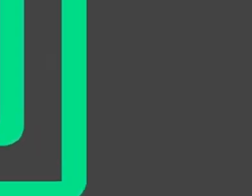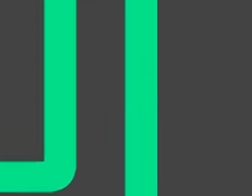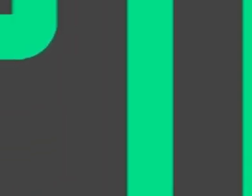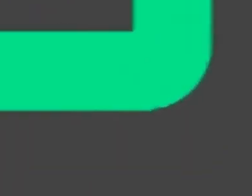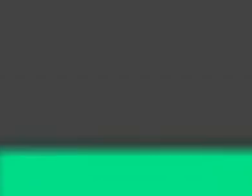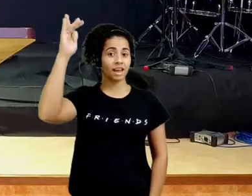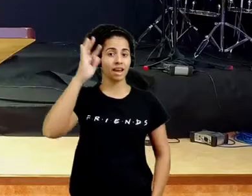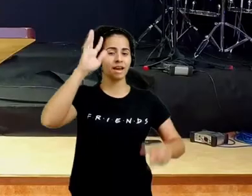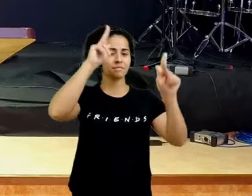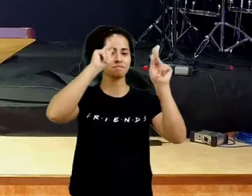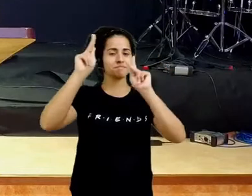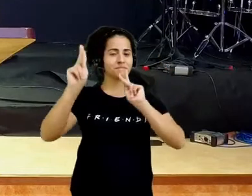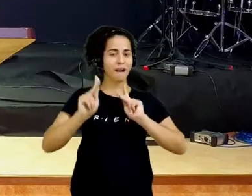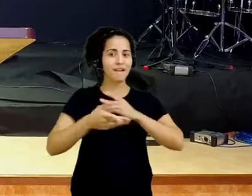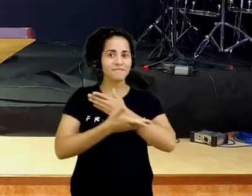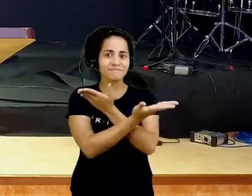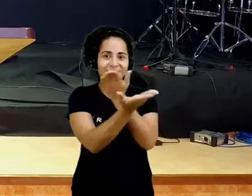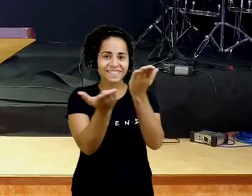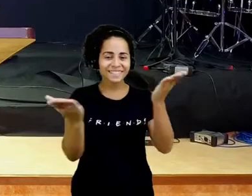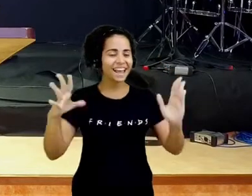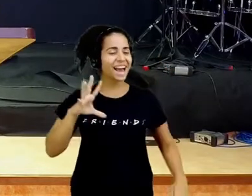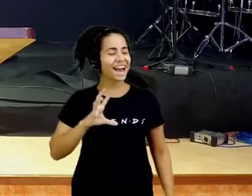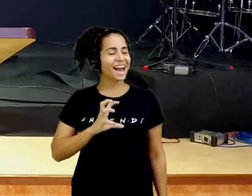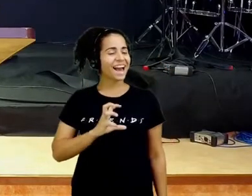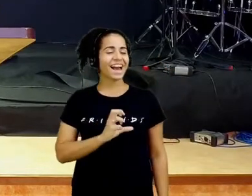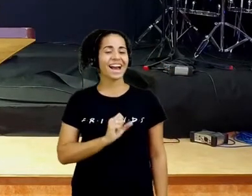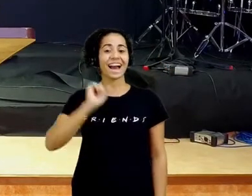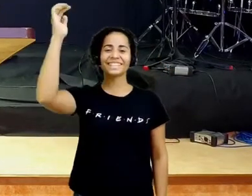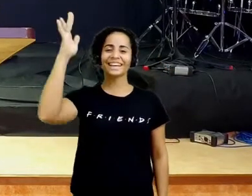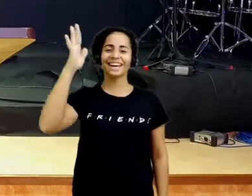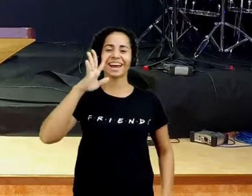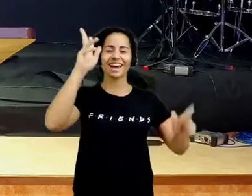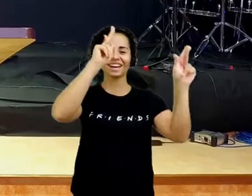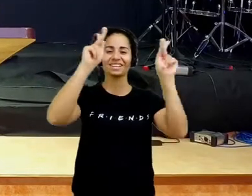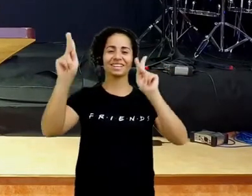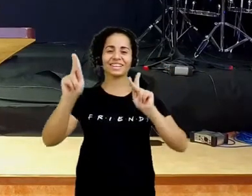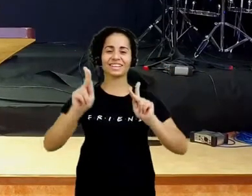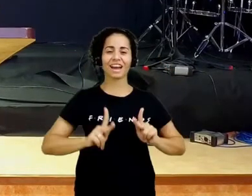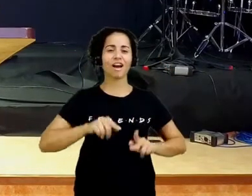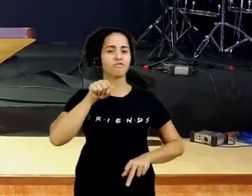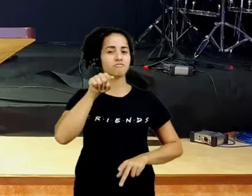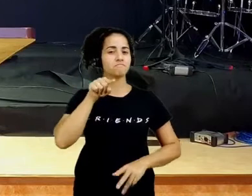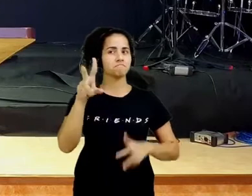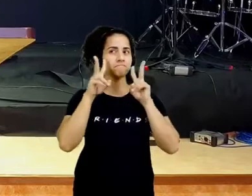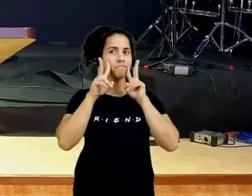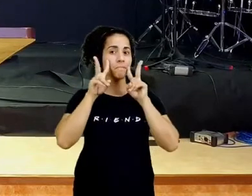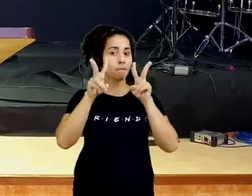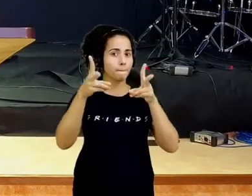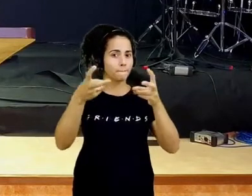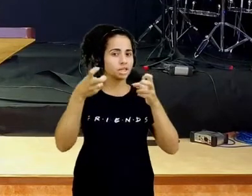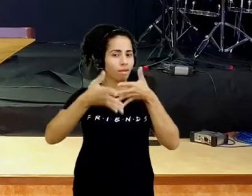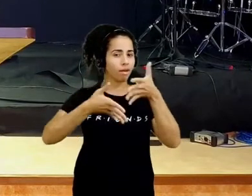Graça e paz, amada igreja do Senhor, graça e paz, ouvinte da palavra